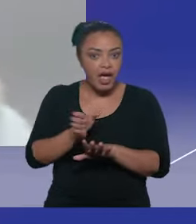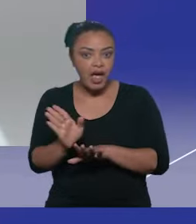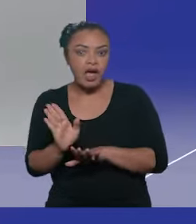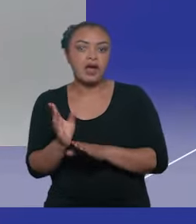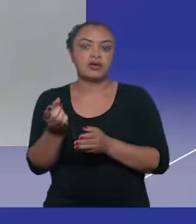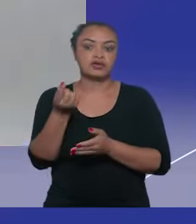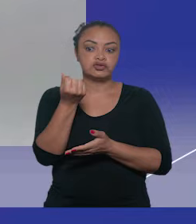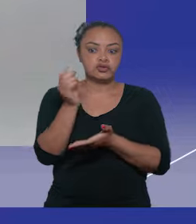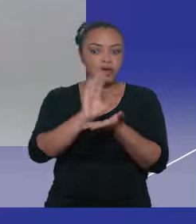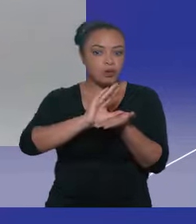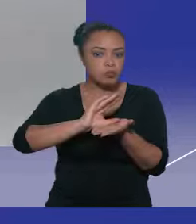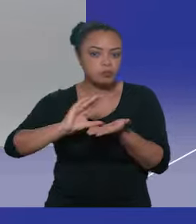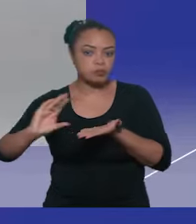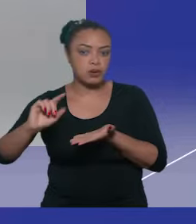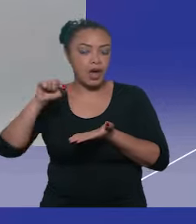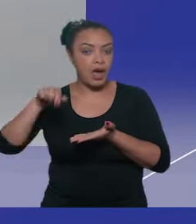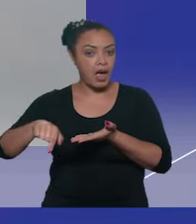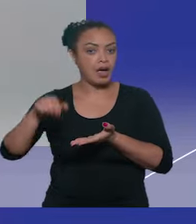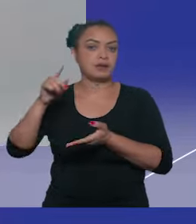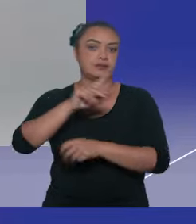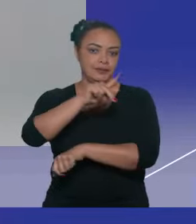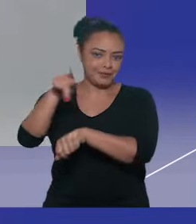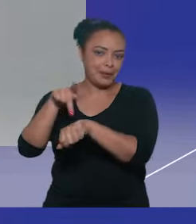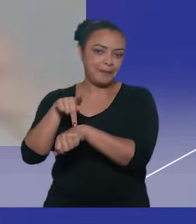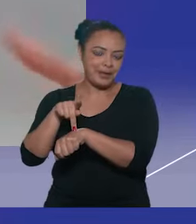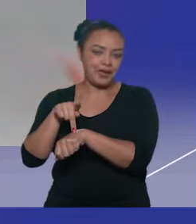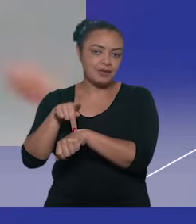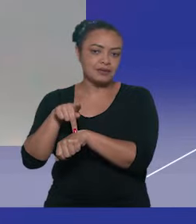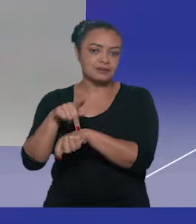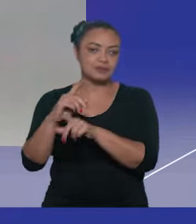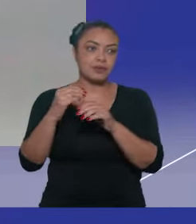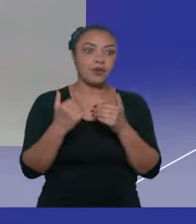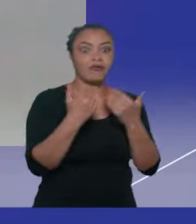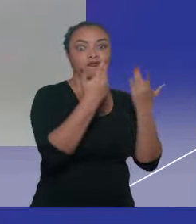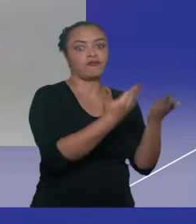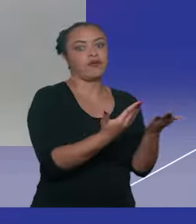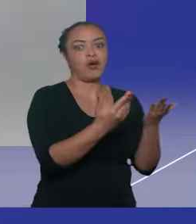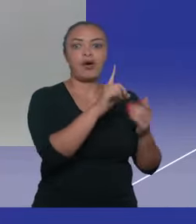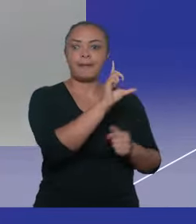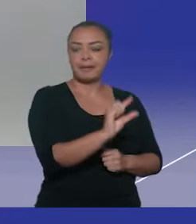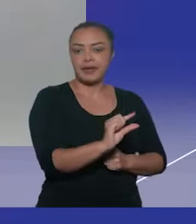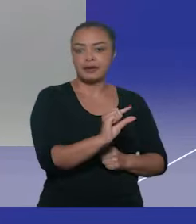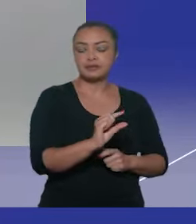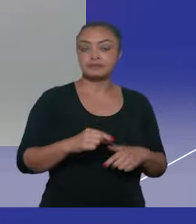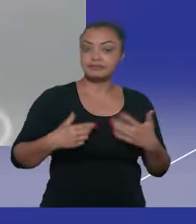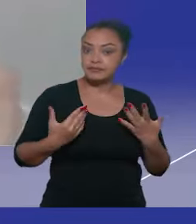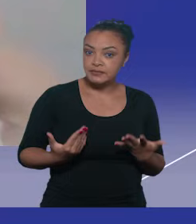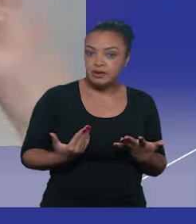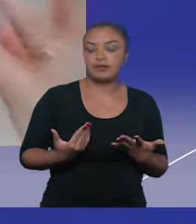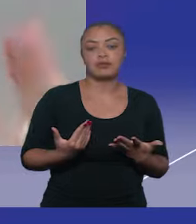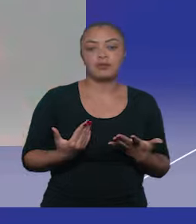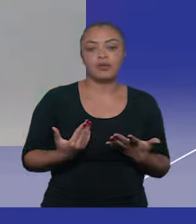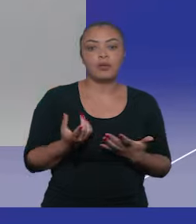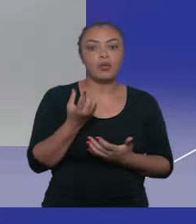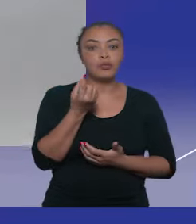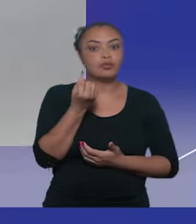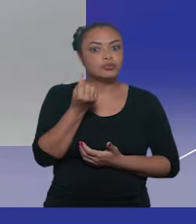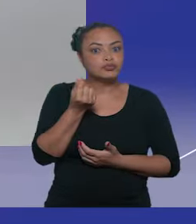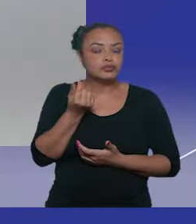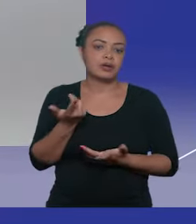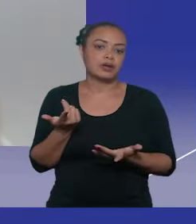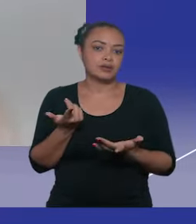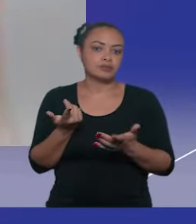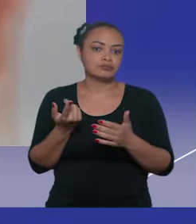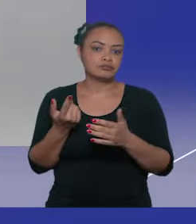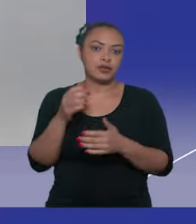para alocar recursos no nosso próprio país, muito maior do que boa parte dos países. Então, a gente deixa todo